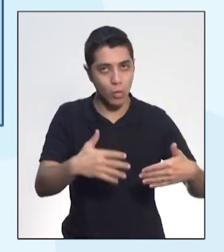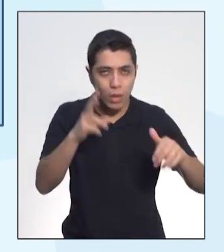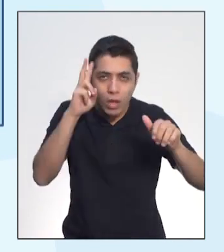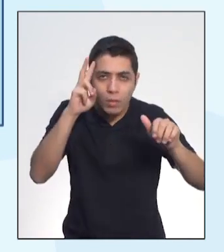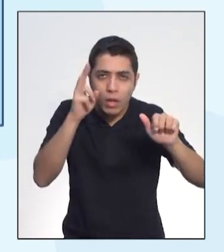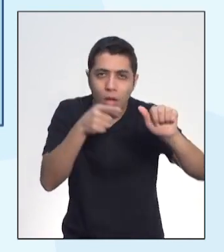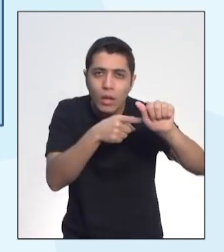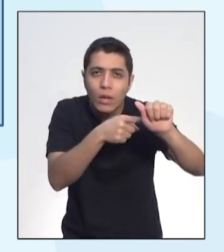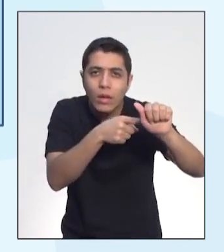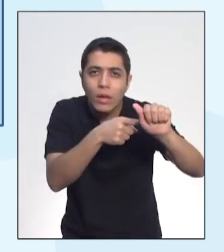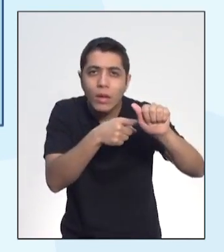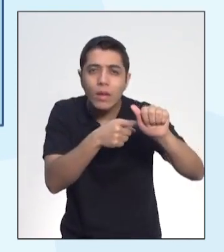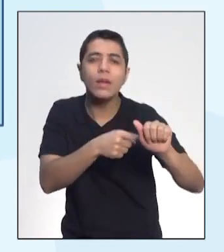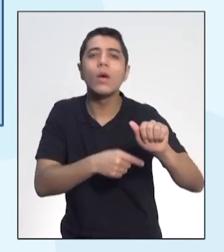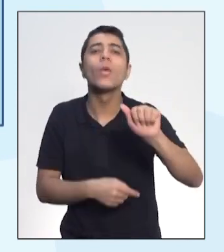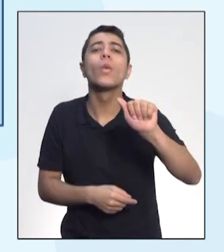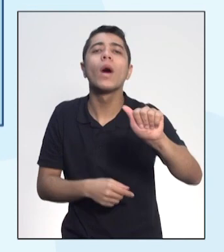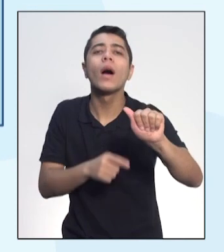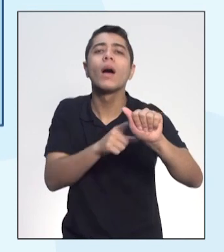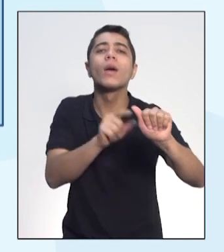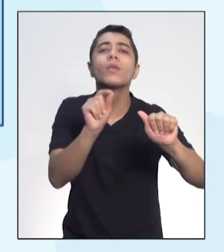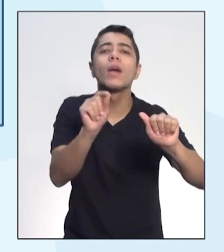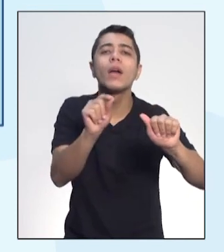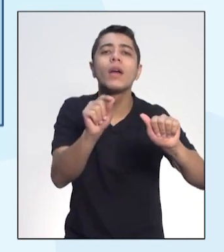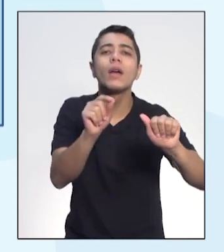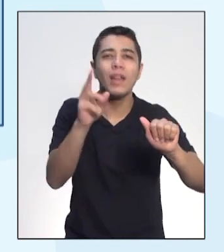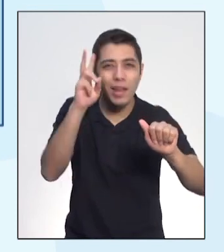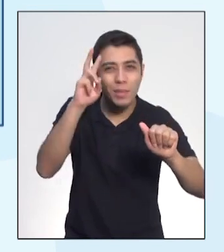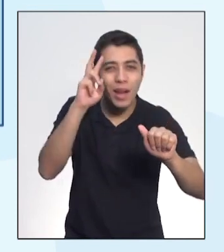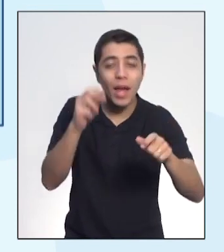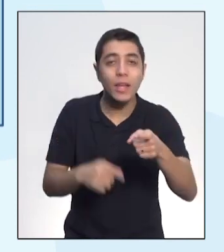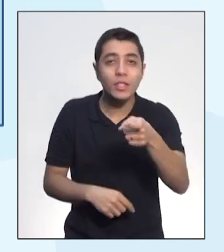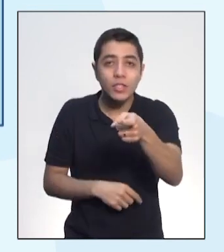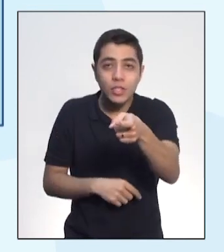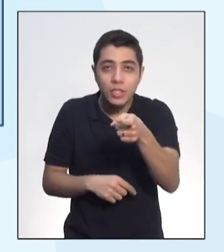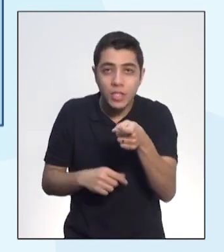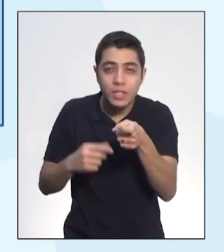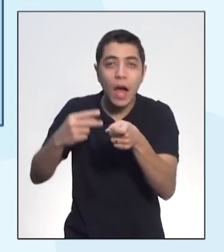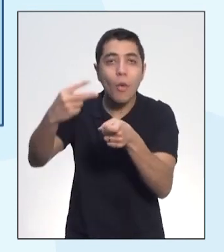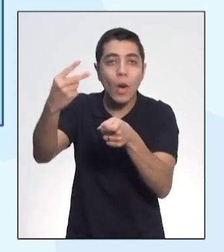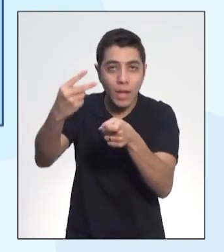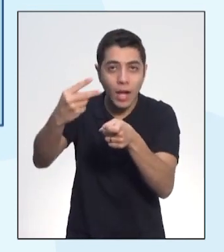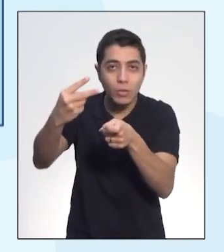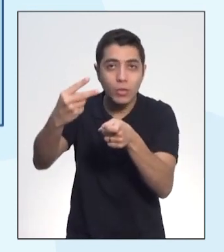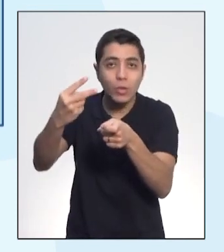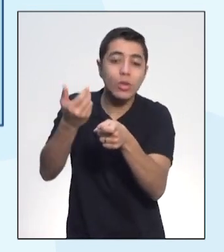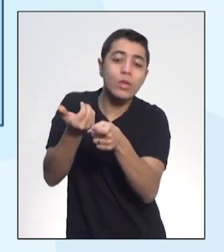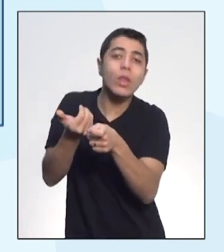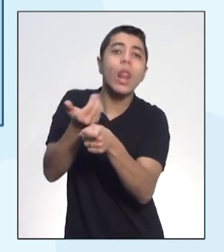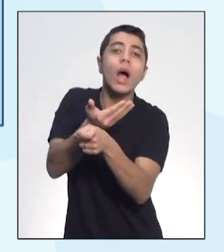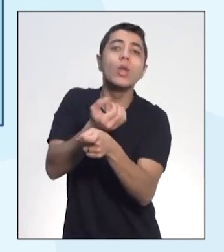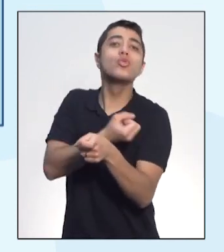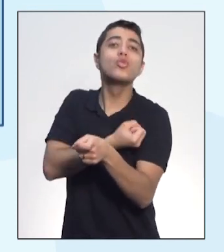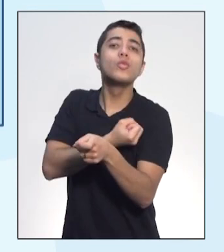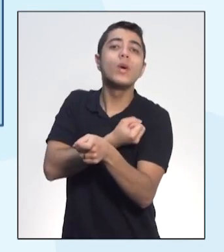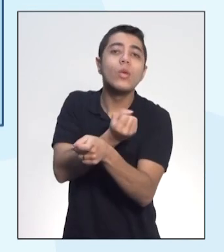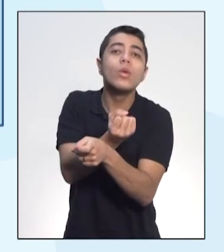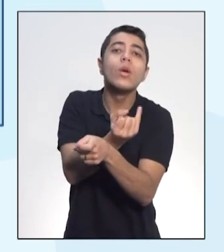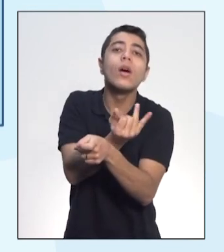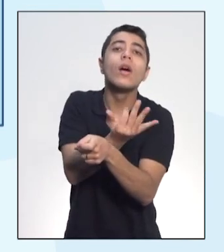coeficiente A é aquele que está na frente do x², o número que multiplica o x². Se esse número for um